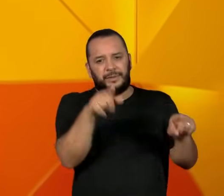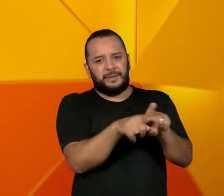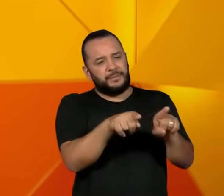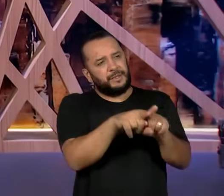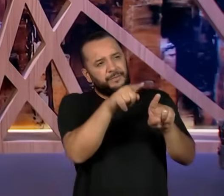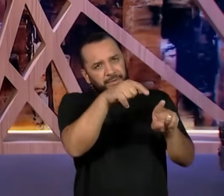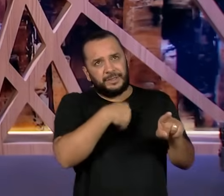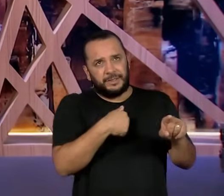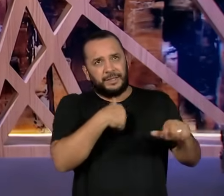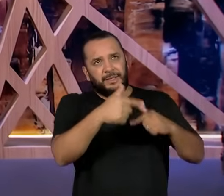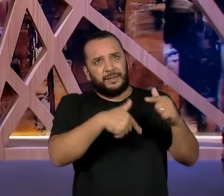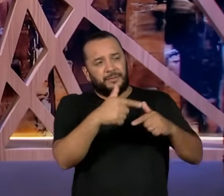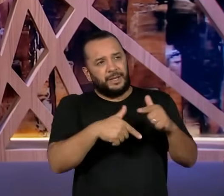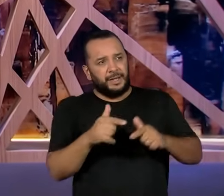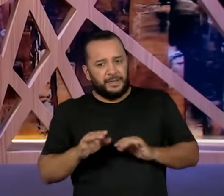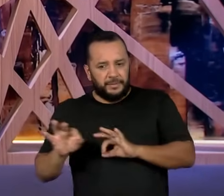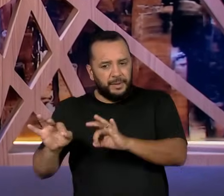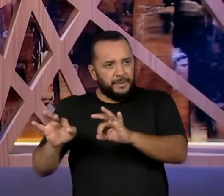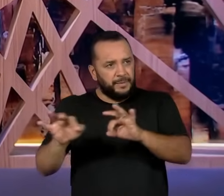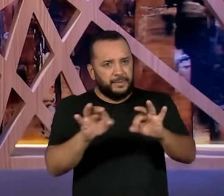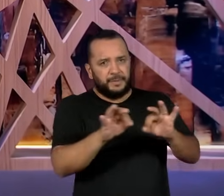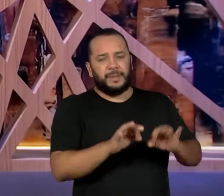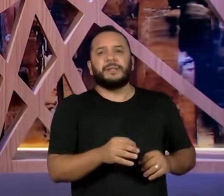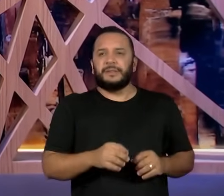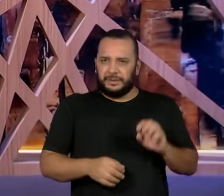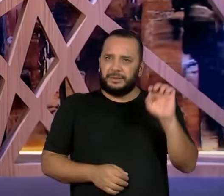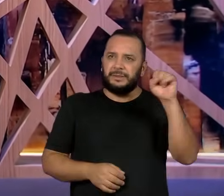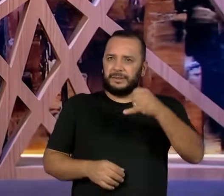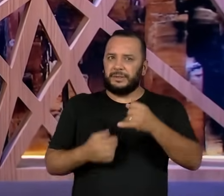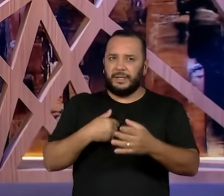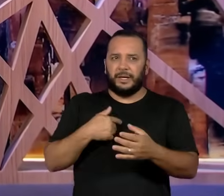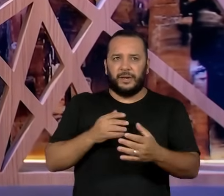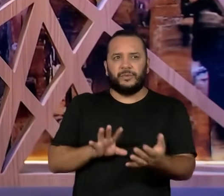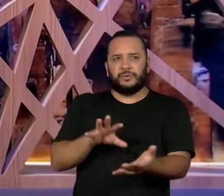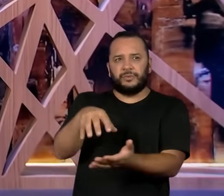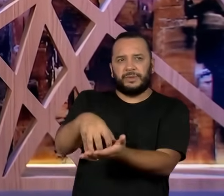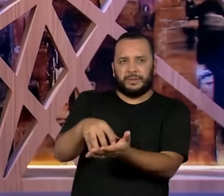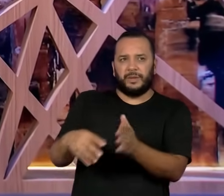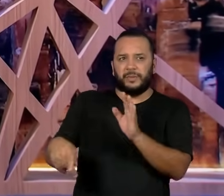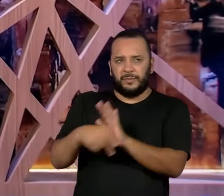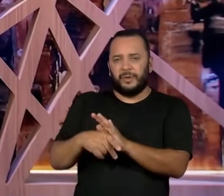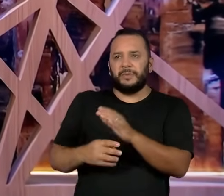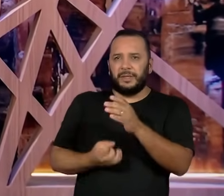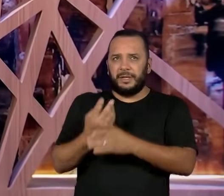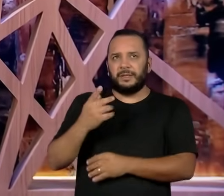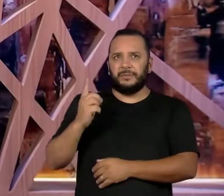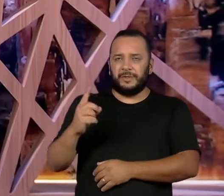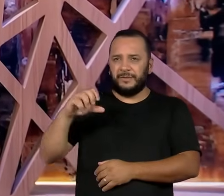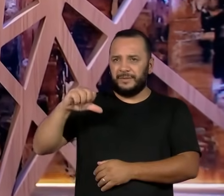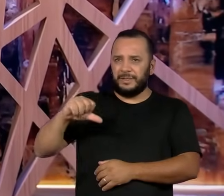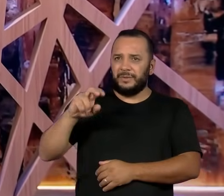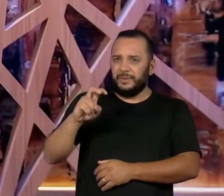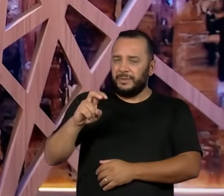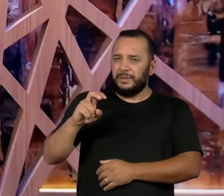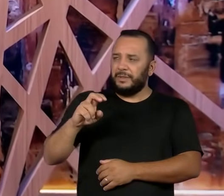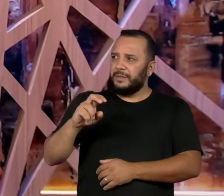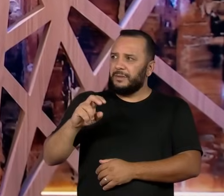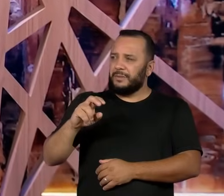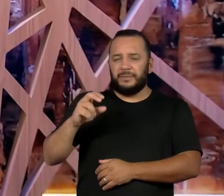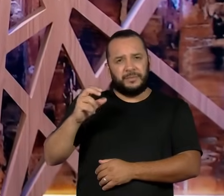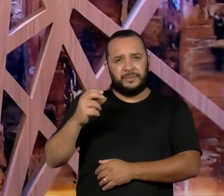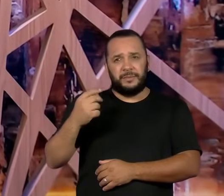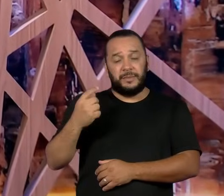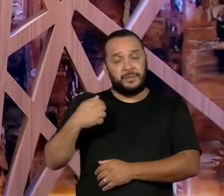é isso? Sem dúvida. Nicho 54 é uma organização fundada em 2019, então a gente está aí já entrando no 4º, 5º ano, e que